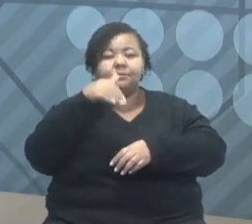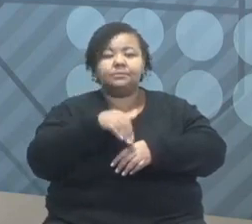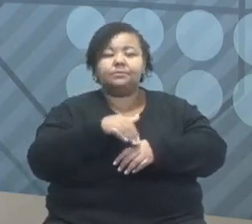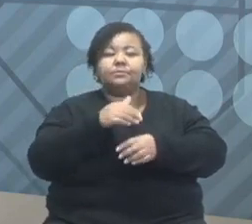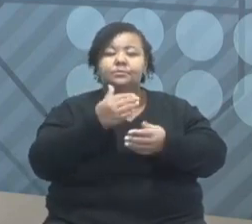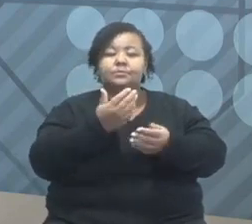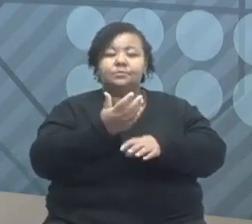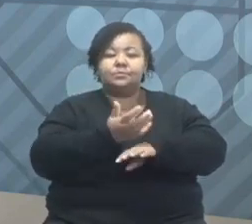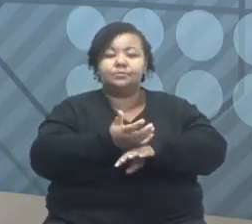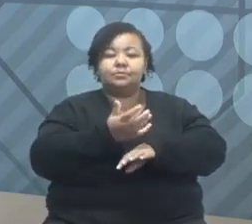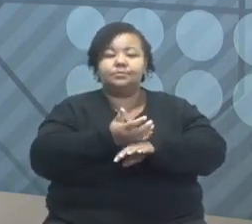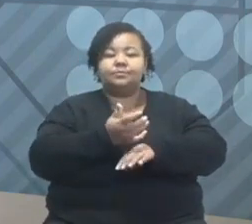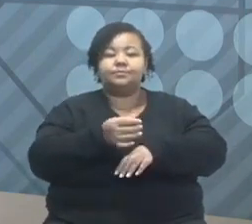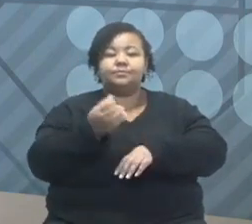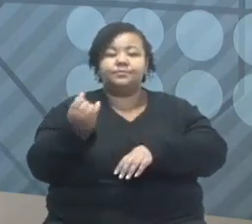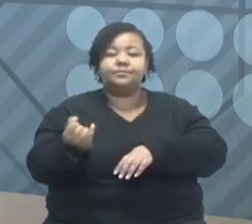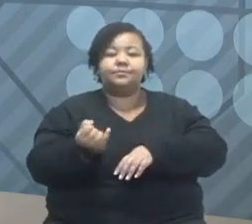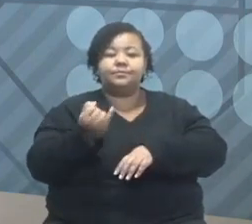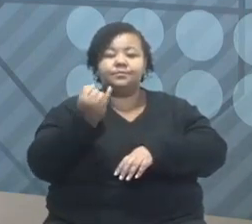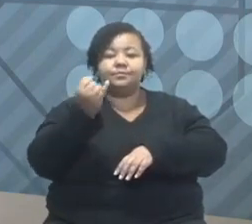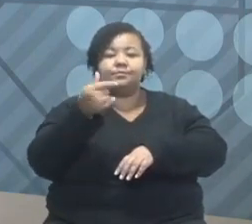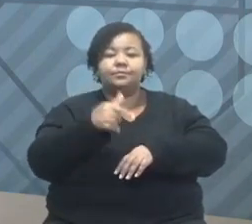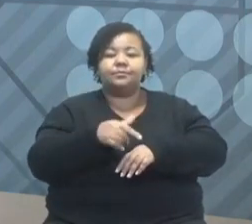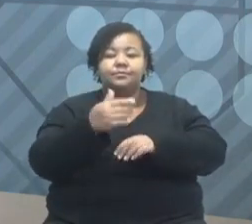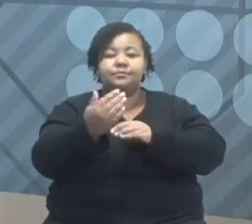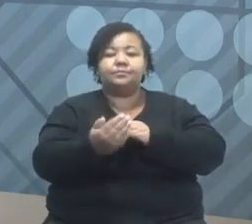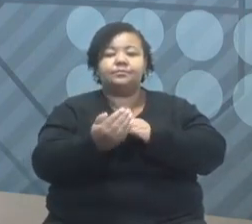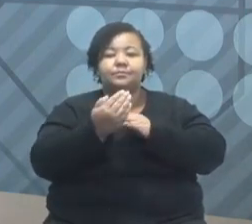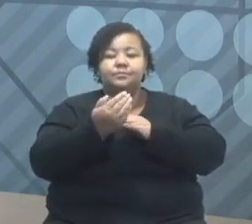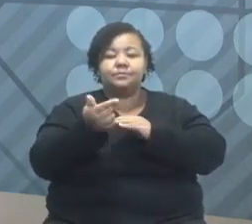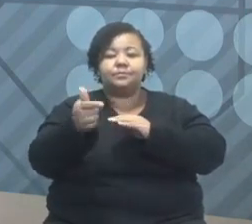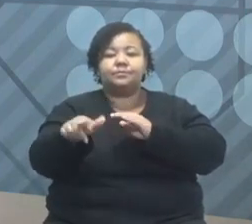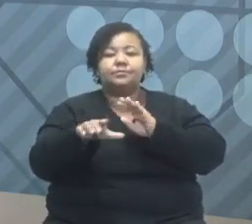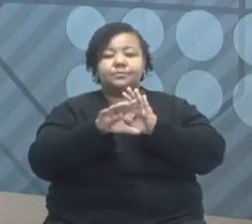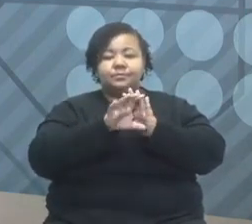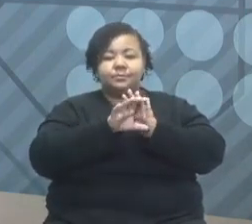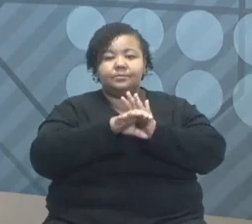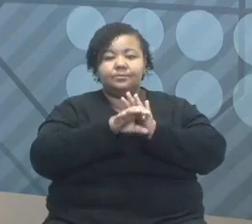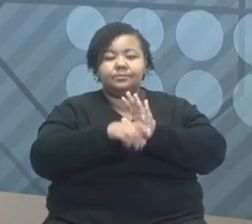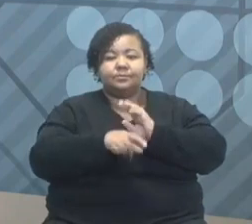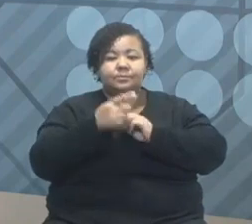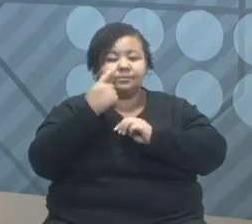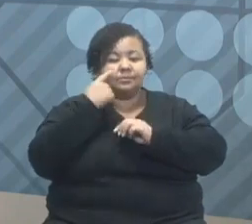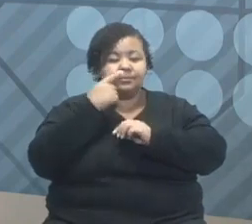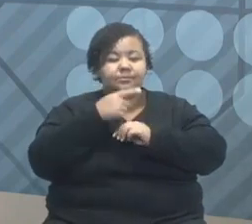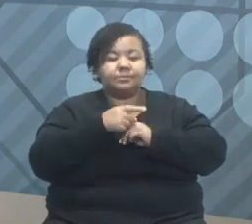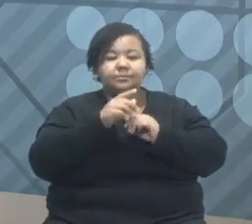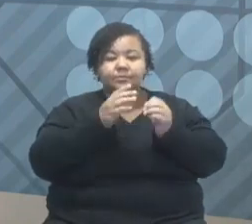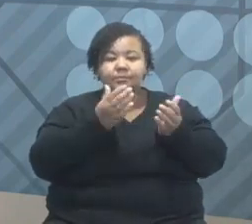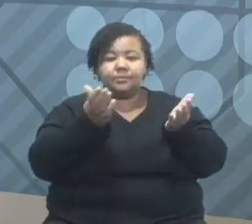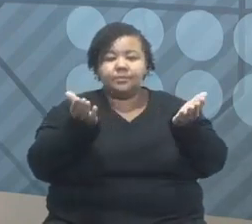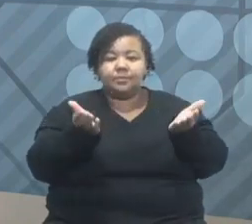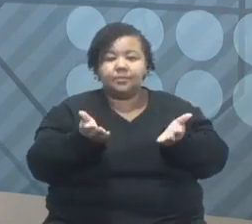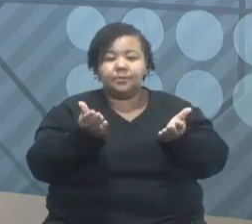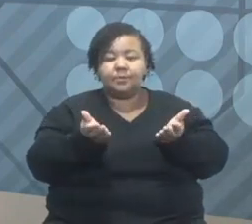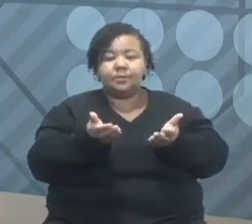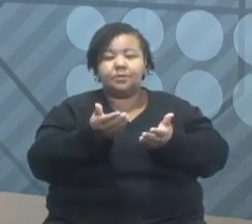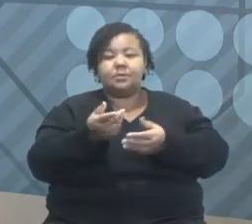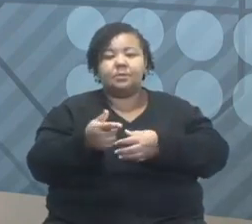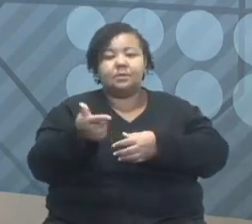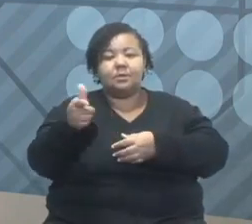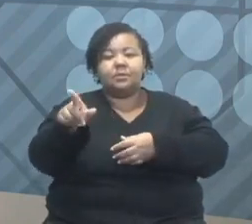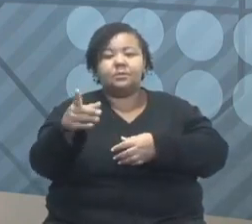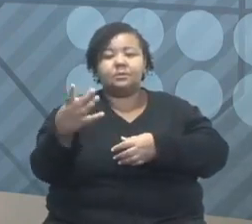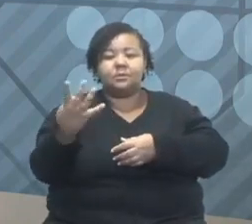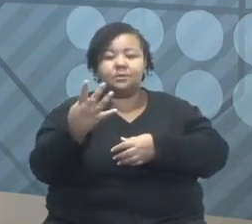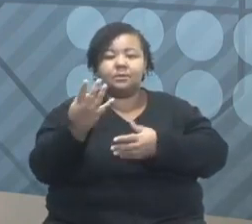linear, ele é importante, que vai estar respaldando os outros conceitos que veremos ao longo da disciplina, na aula de hoje e na nossa quarta